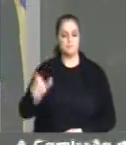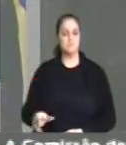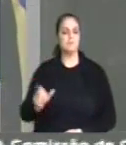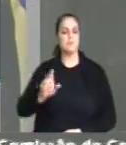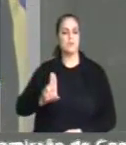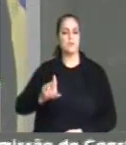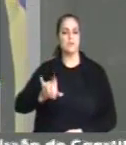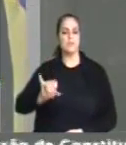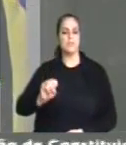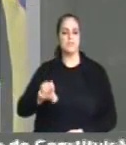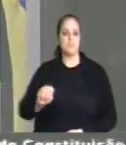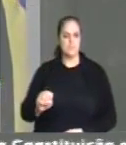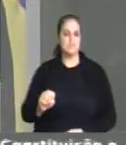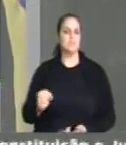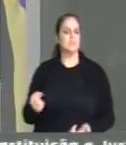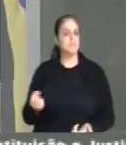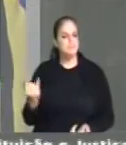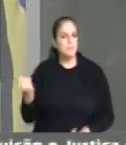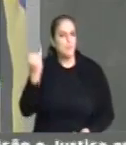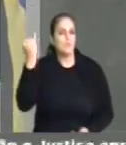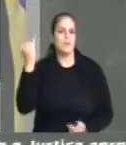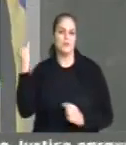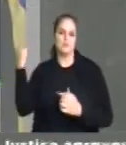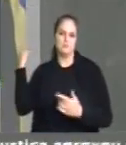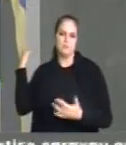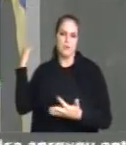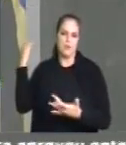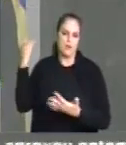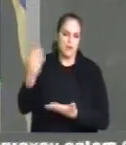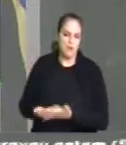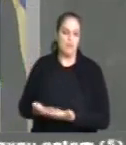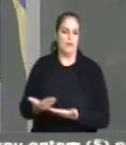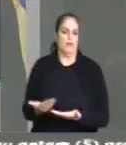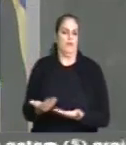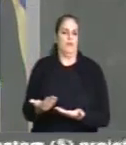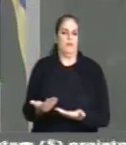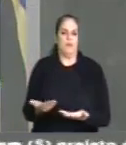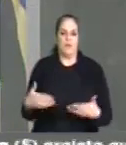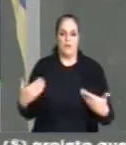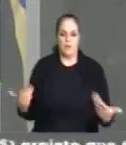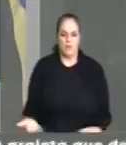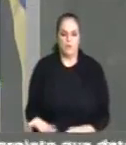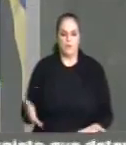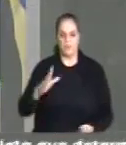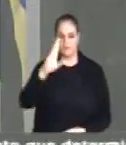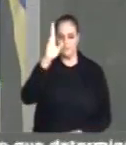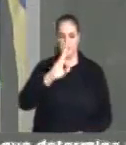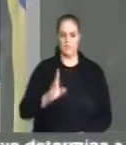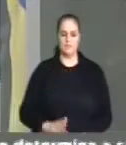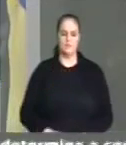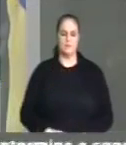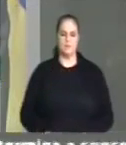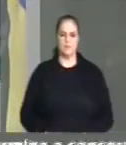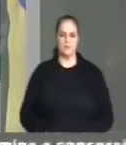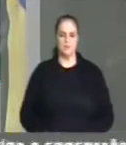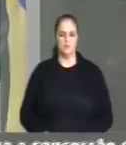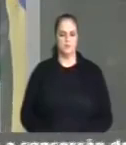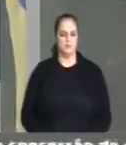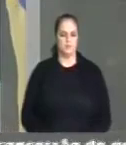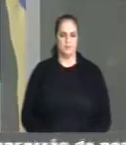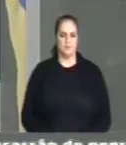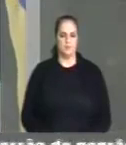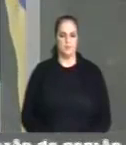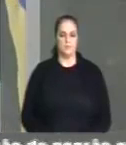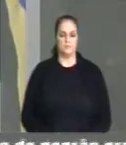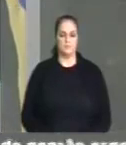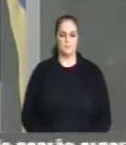o árduo caminho percorrido para que chegássemos ao Brasil de hoje. O processo de impeachment da